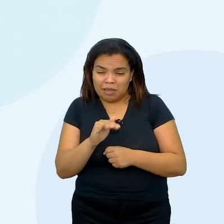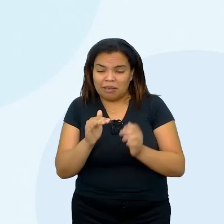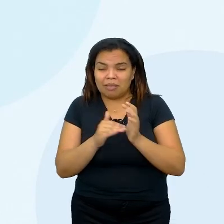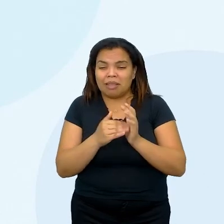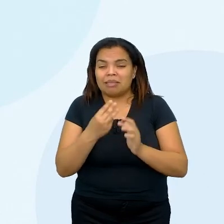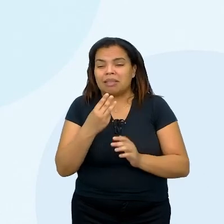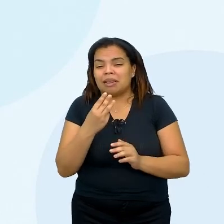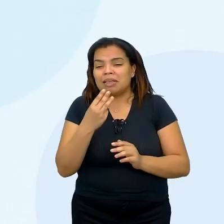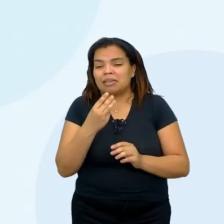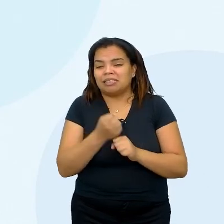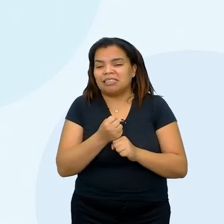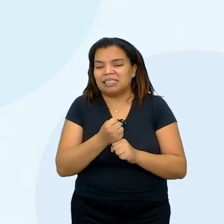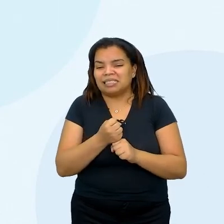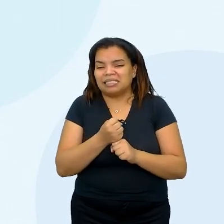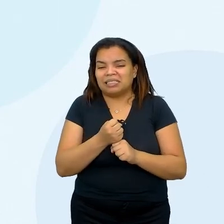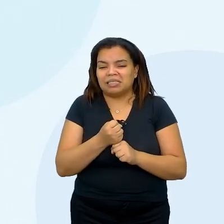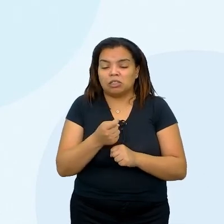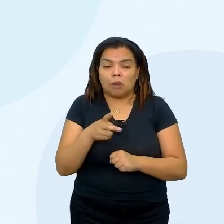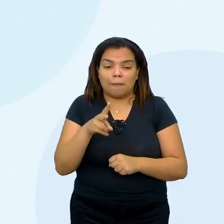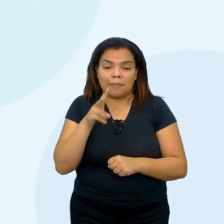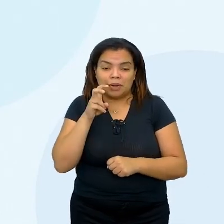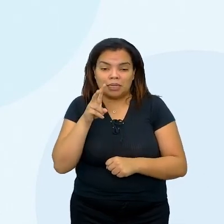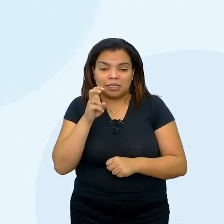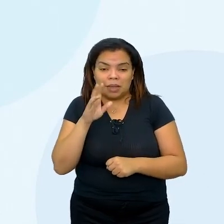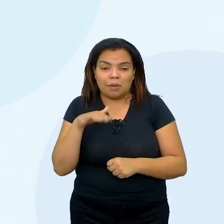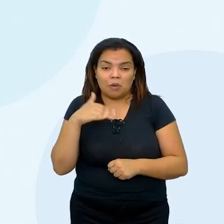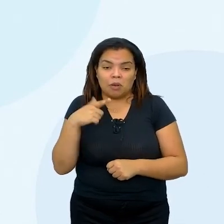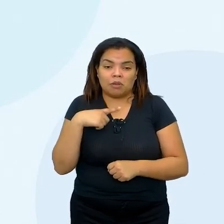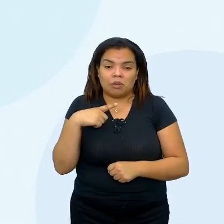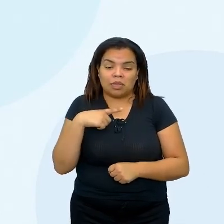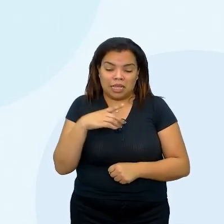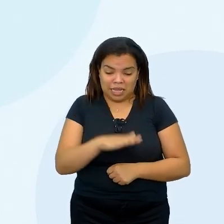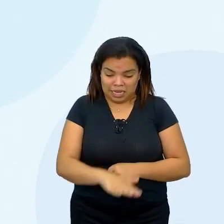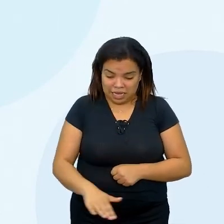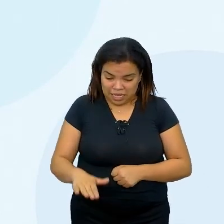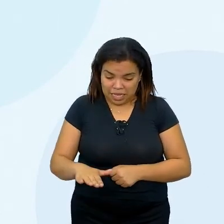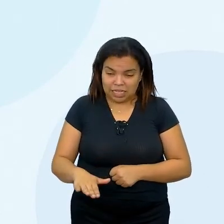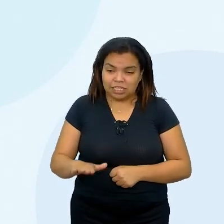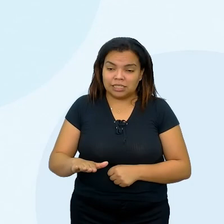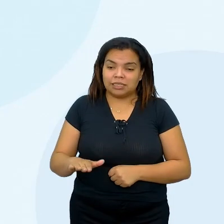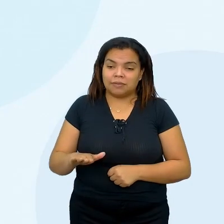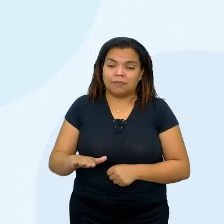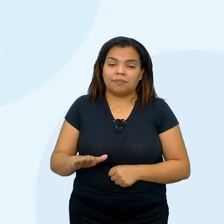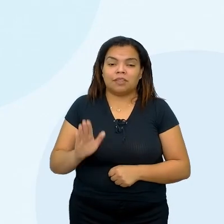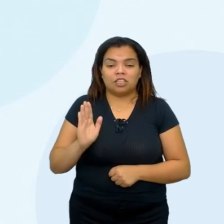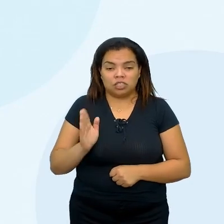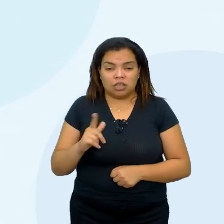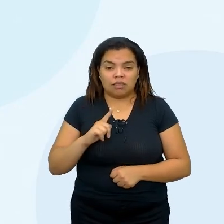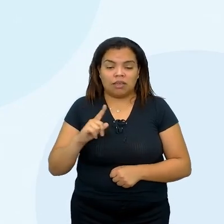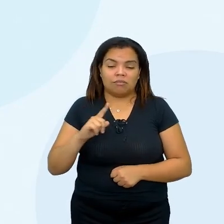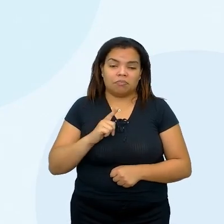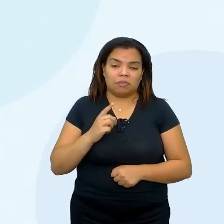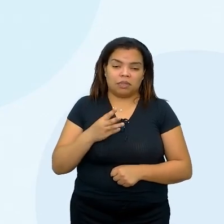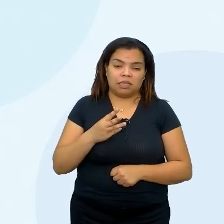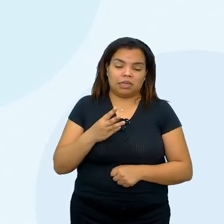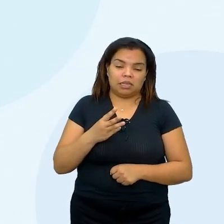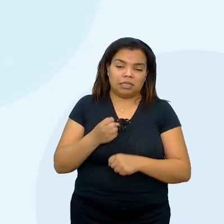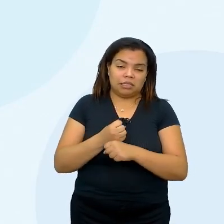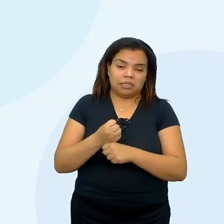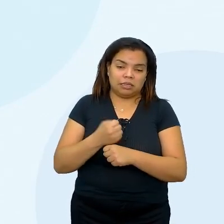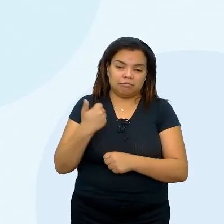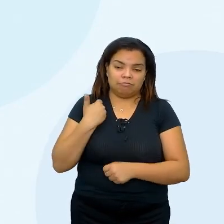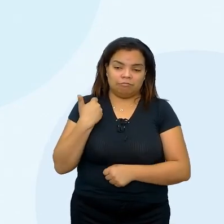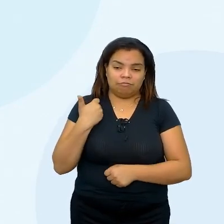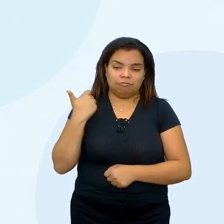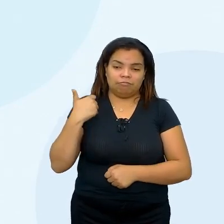indivíduo só percebe que tem a doença quando a criança, né, apresenta aí no máximo 3 anos de idade. O